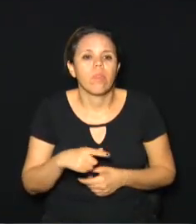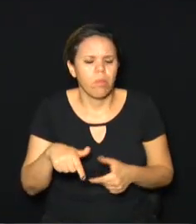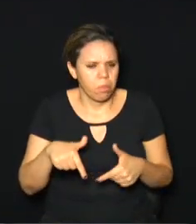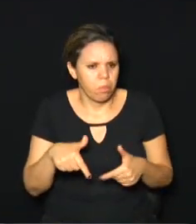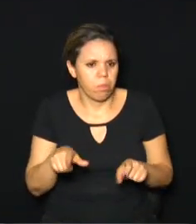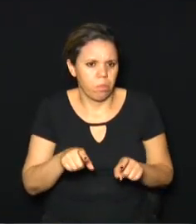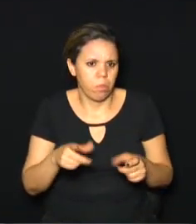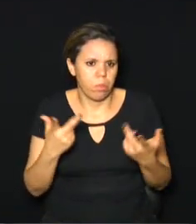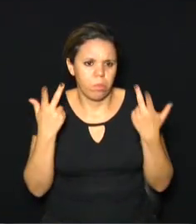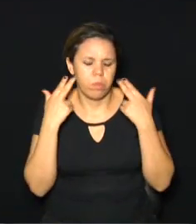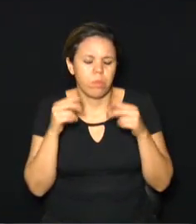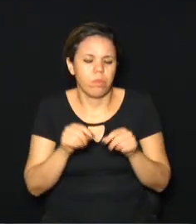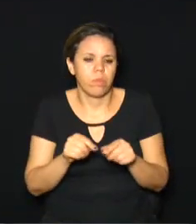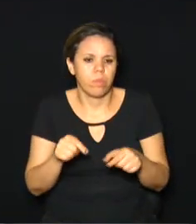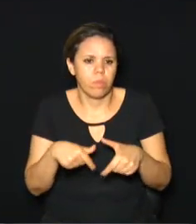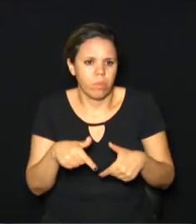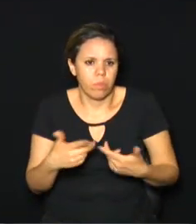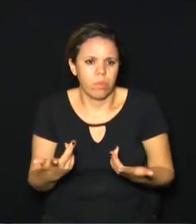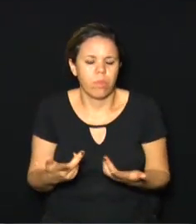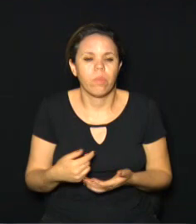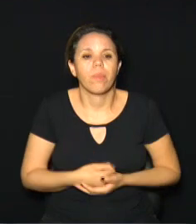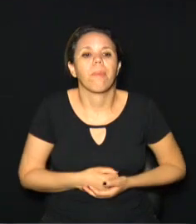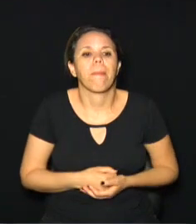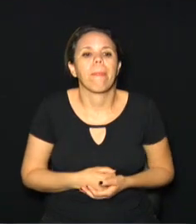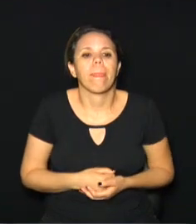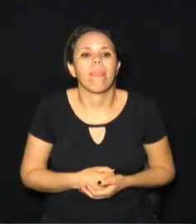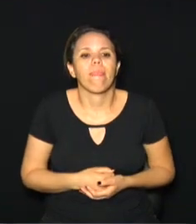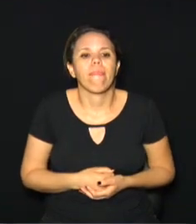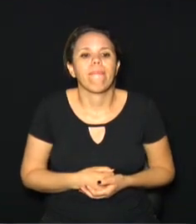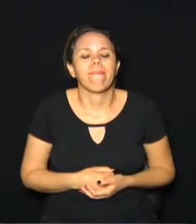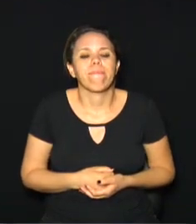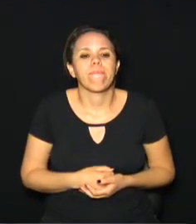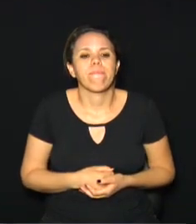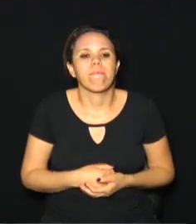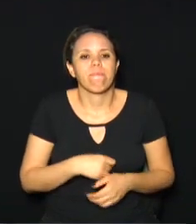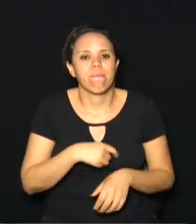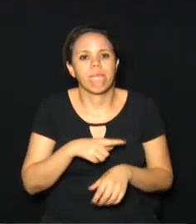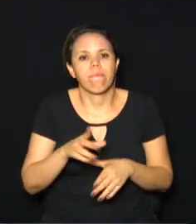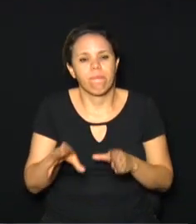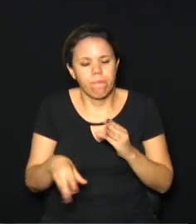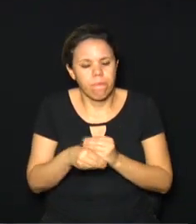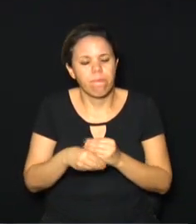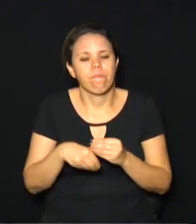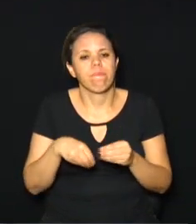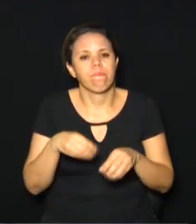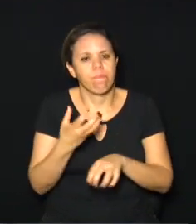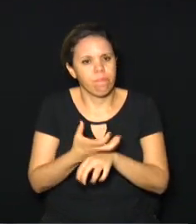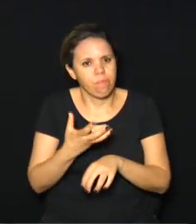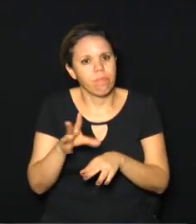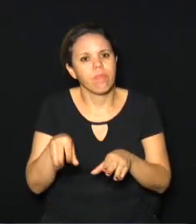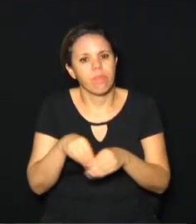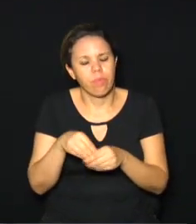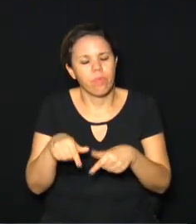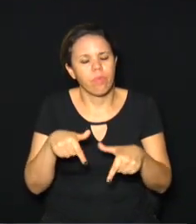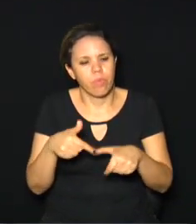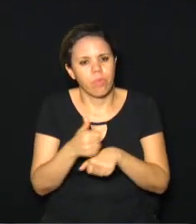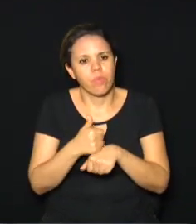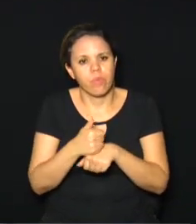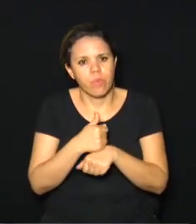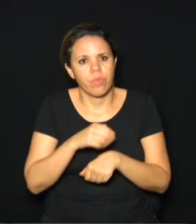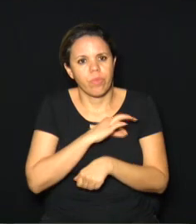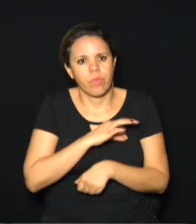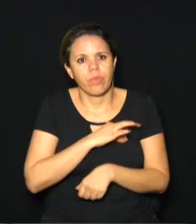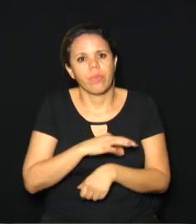para fazer as tarefas extracurriculares e complementares ao currículo que acrescentem aí a